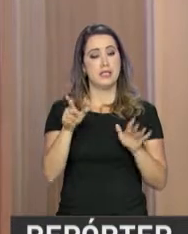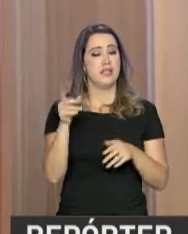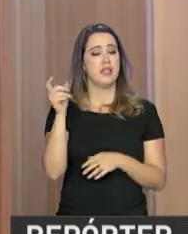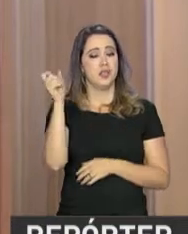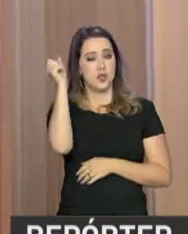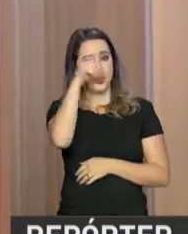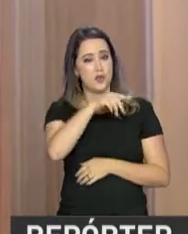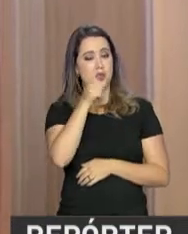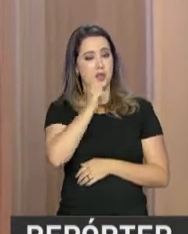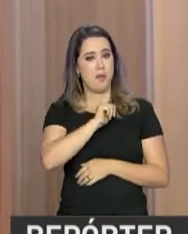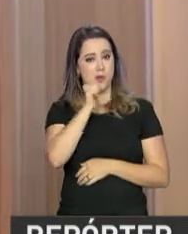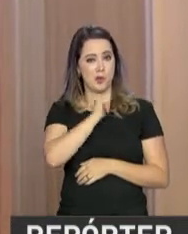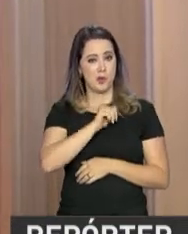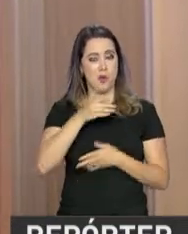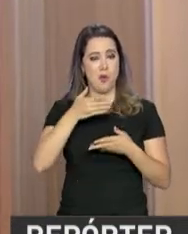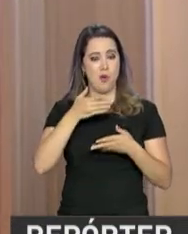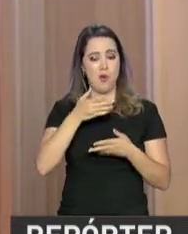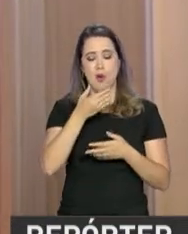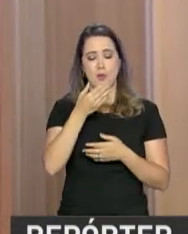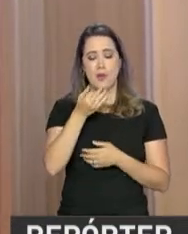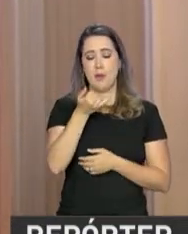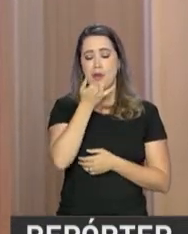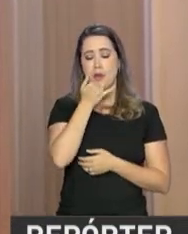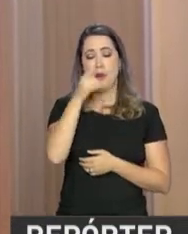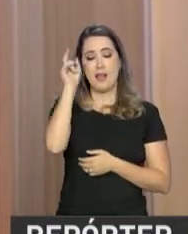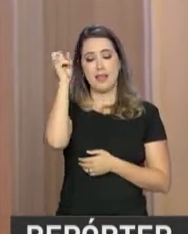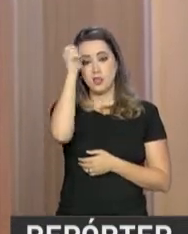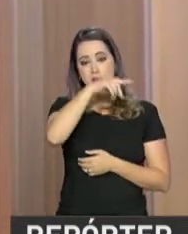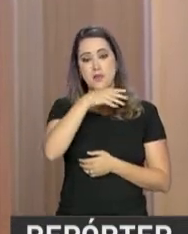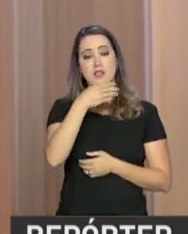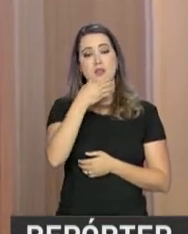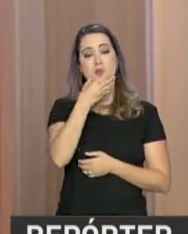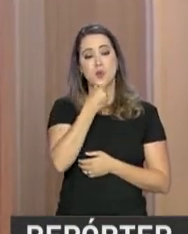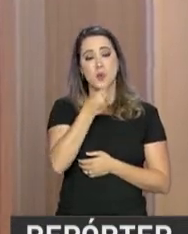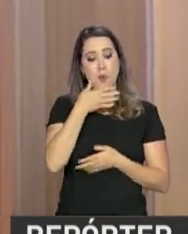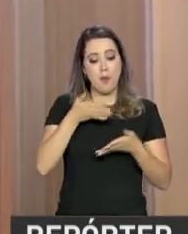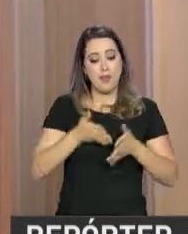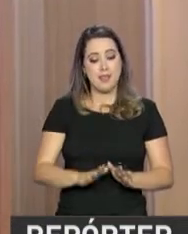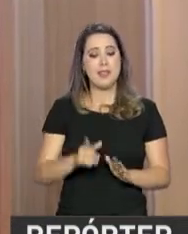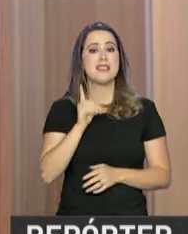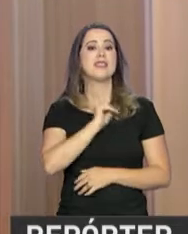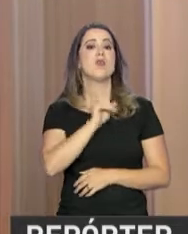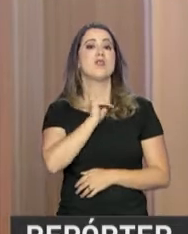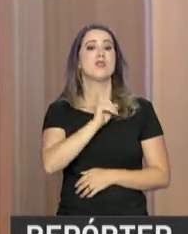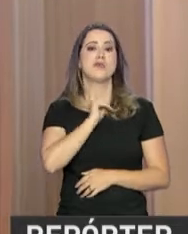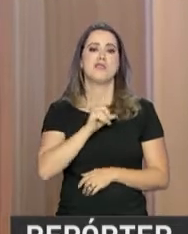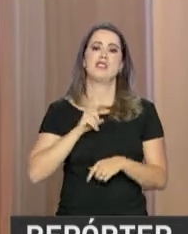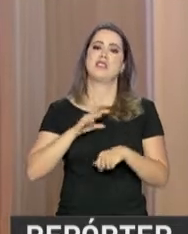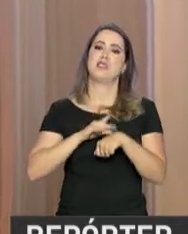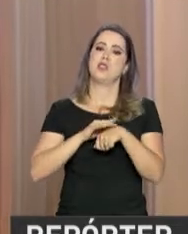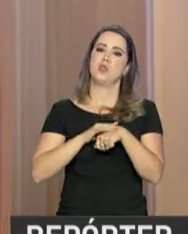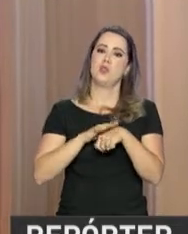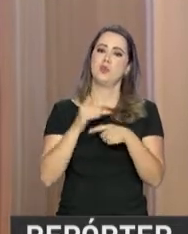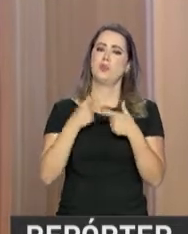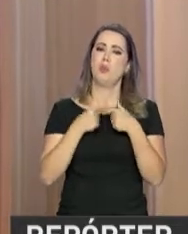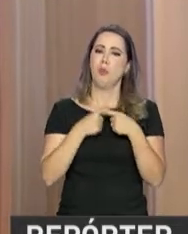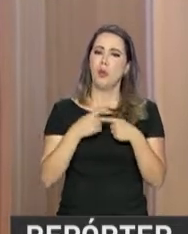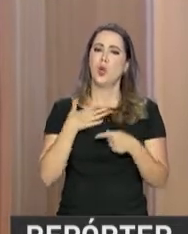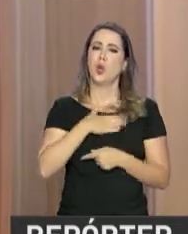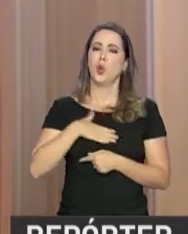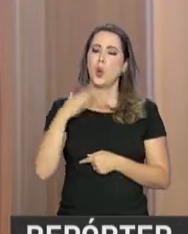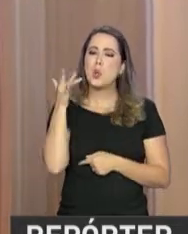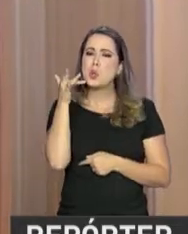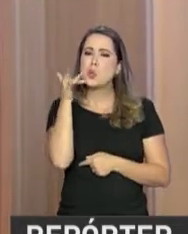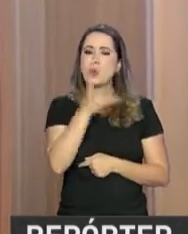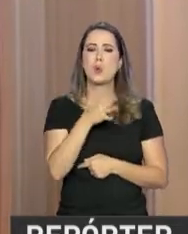triste porque é que a gente mais gosta são coisas assim com as gordurinhas carboidratos e